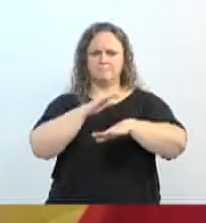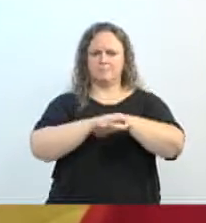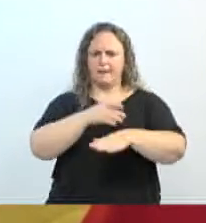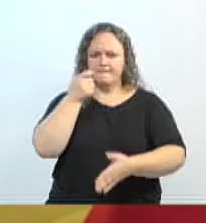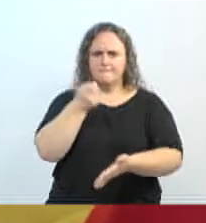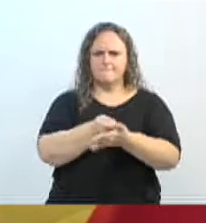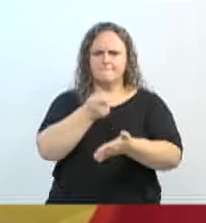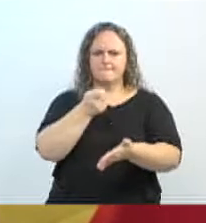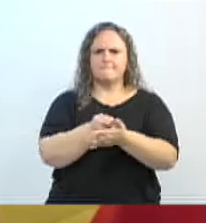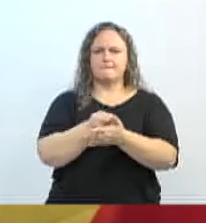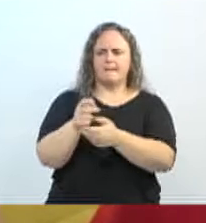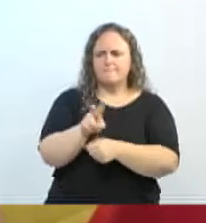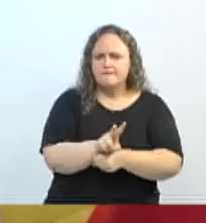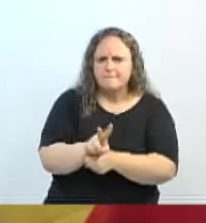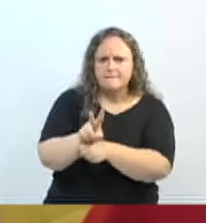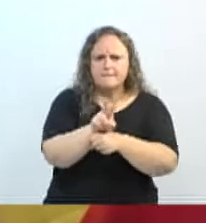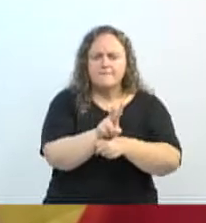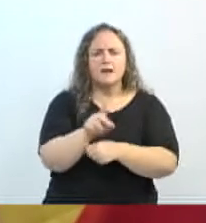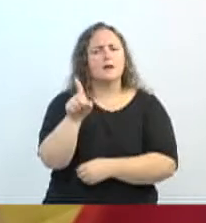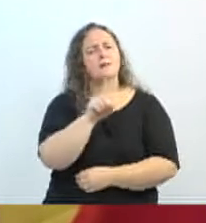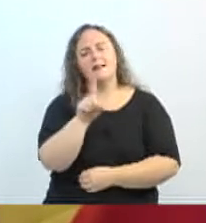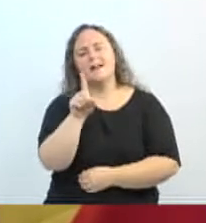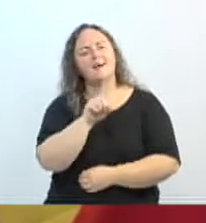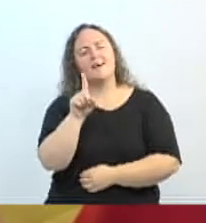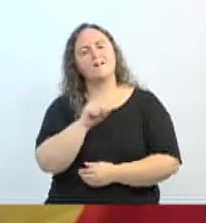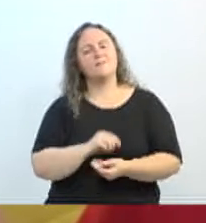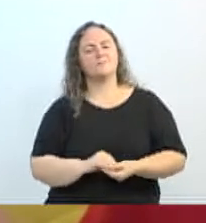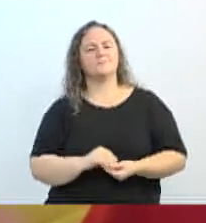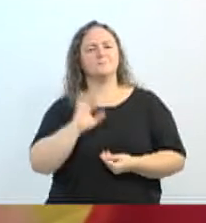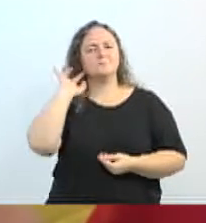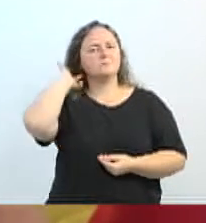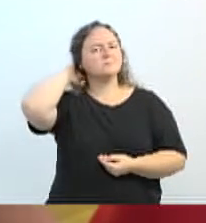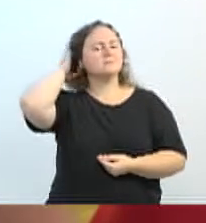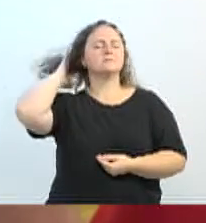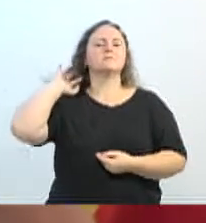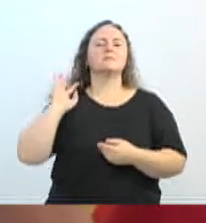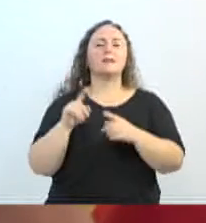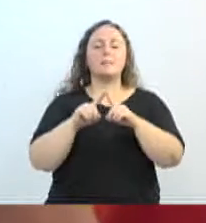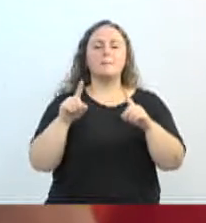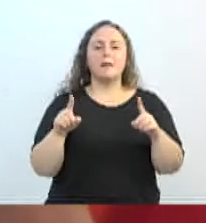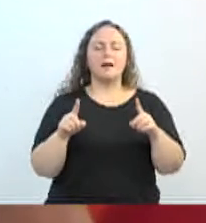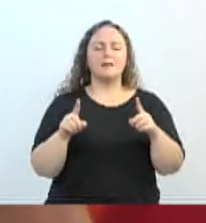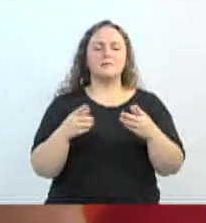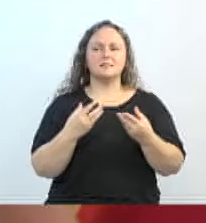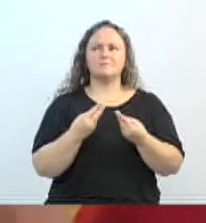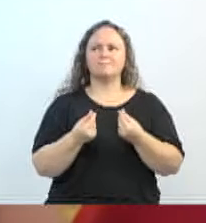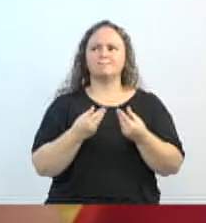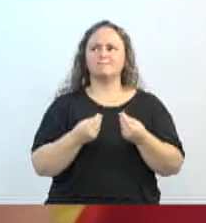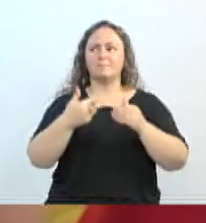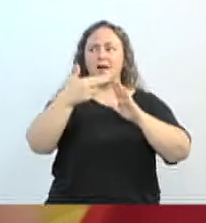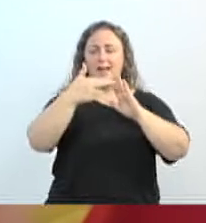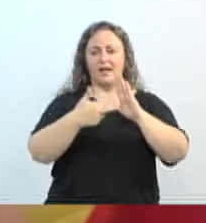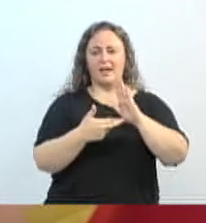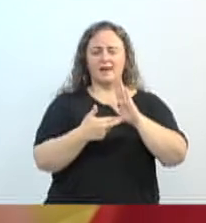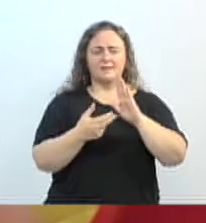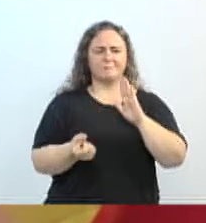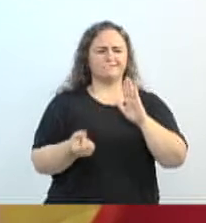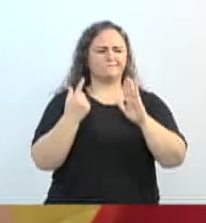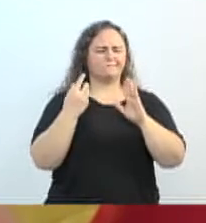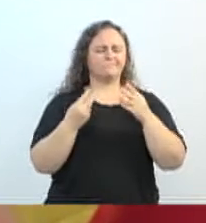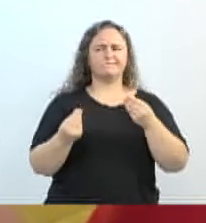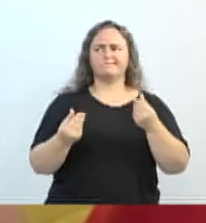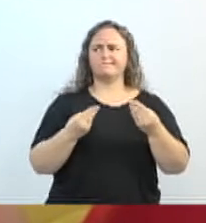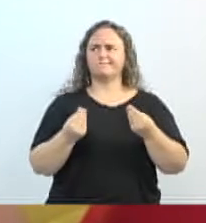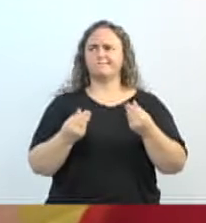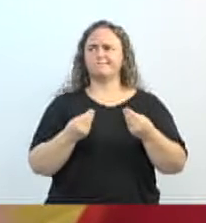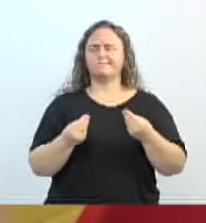ainda na fiscalização. Muito pelo contrário, na verdade, eu acho que esse tipo de medida é inócua. Porque se eles estabelecessem que seriam no